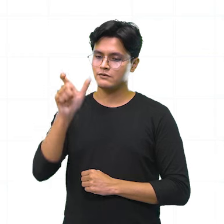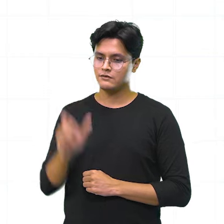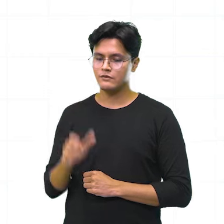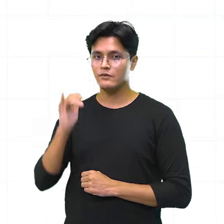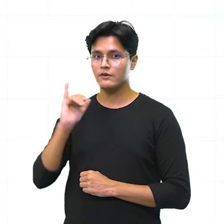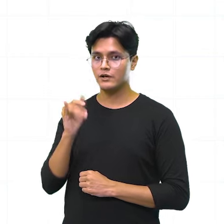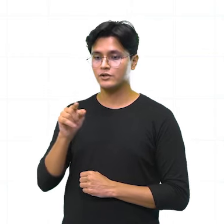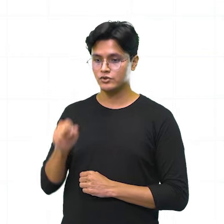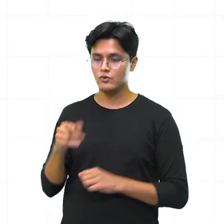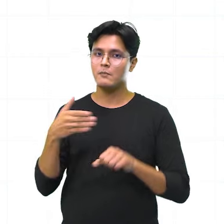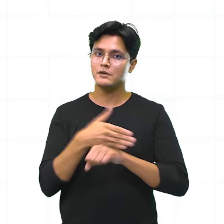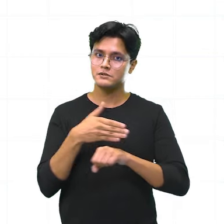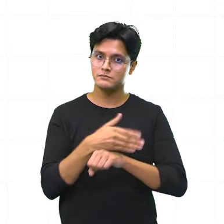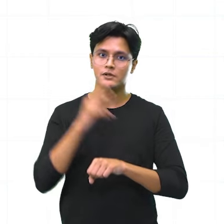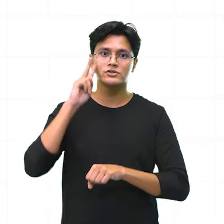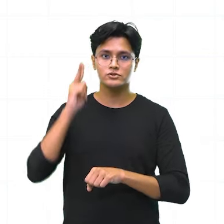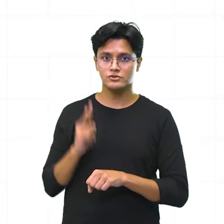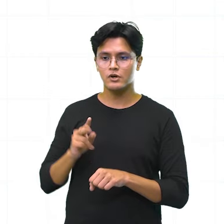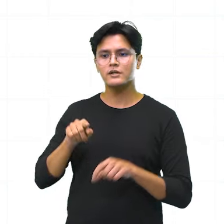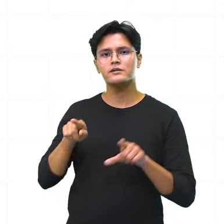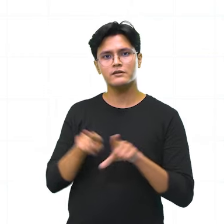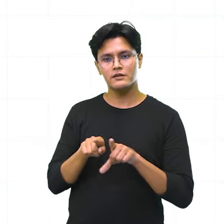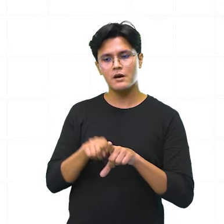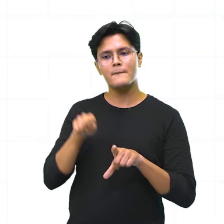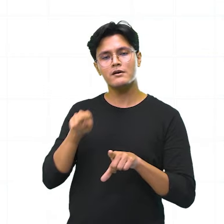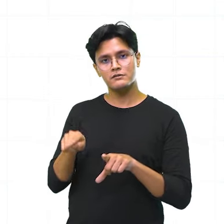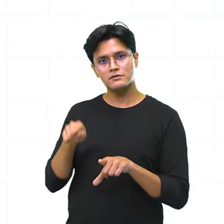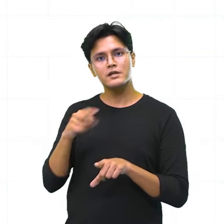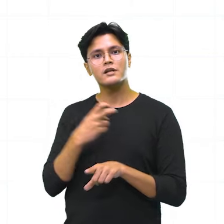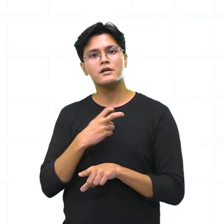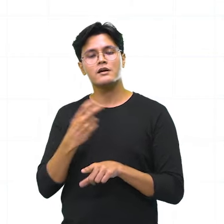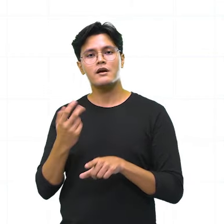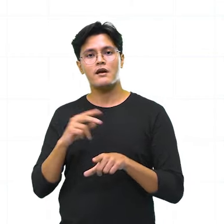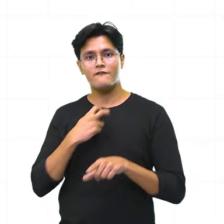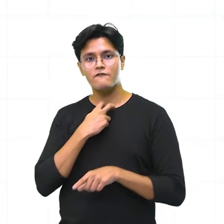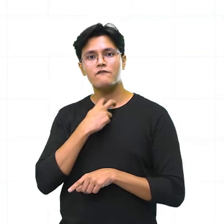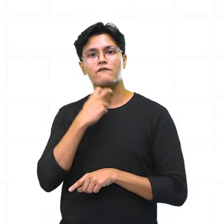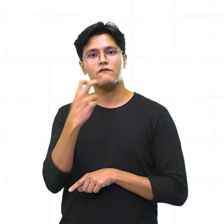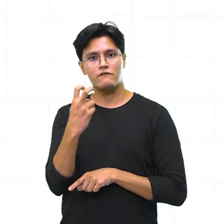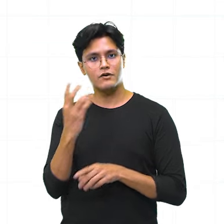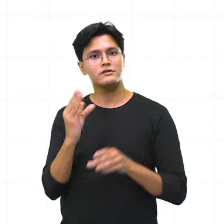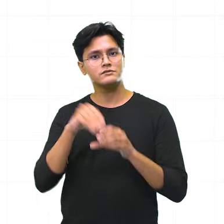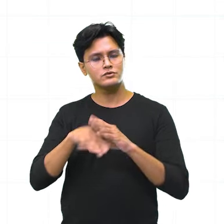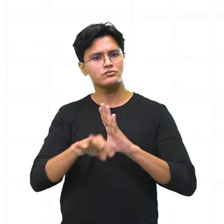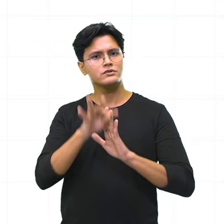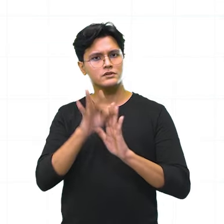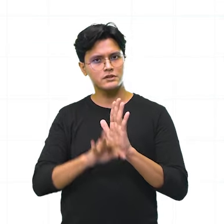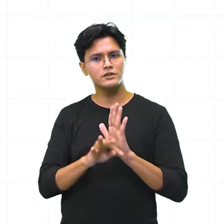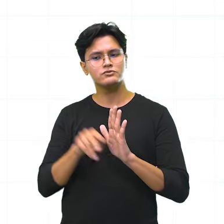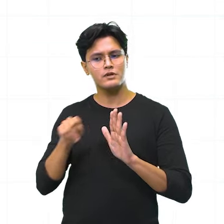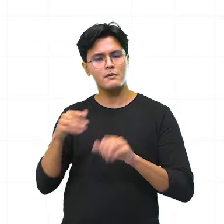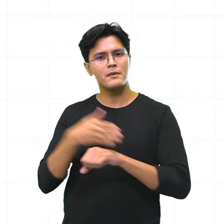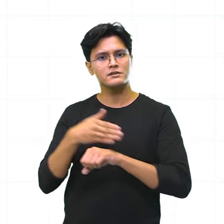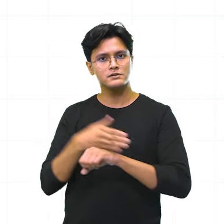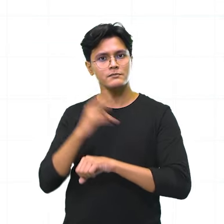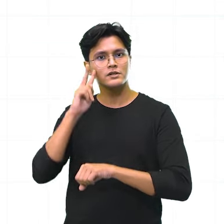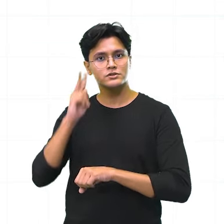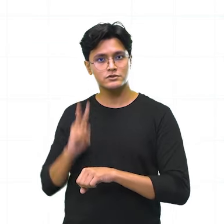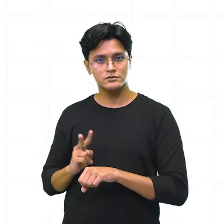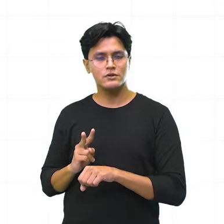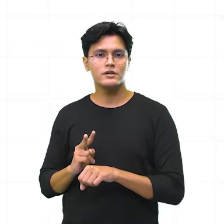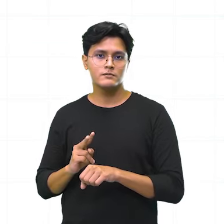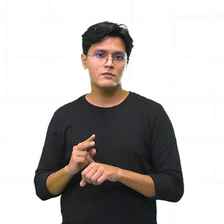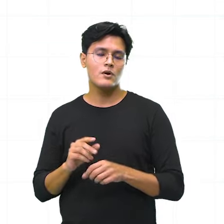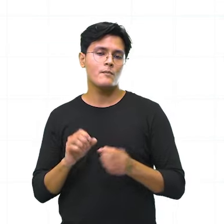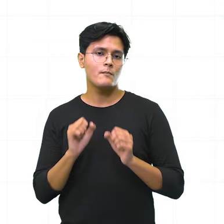narrar toda a história, né? Então vai ser uma voz diferente ali dentro daquele texto. Eu posso ter um narrador que não vai ser